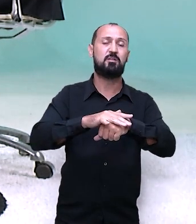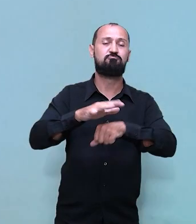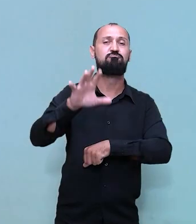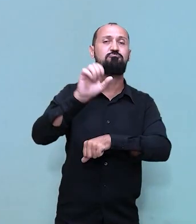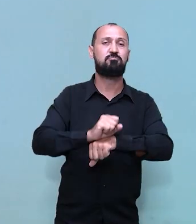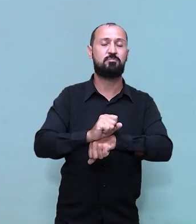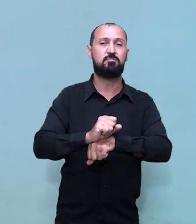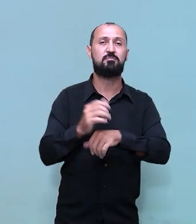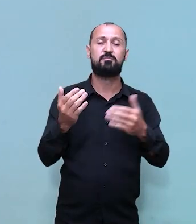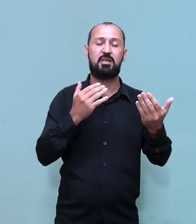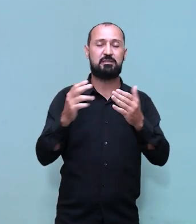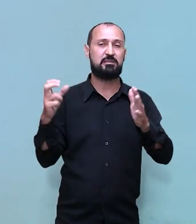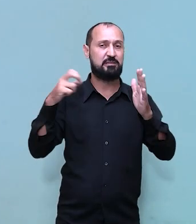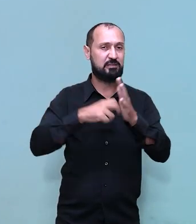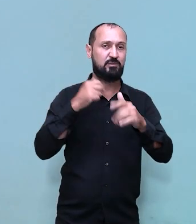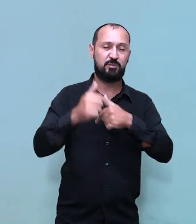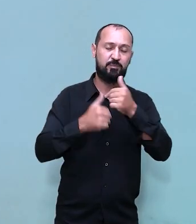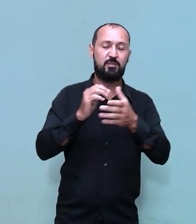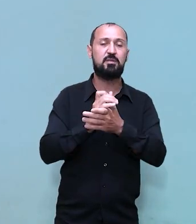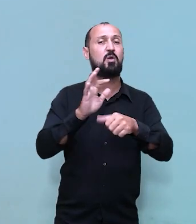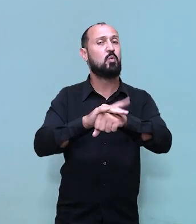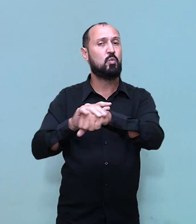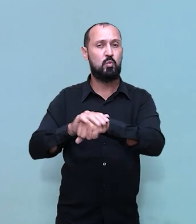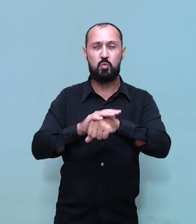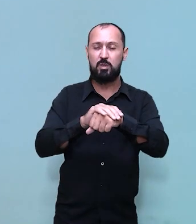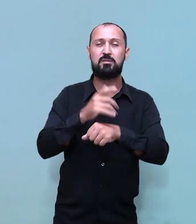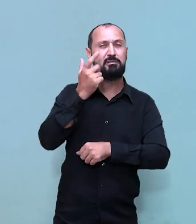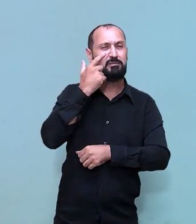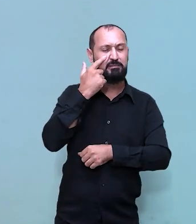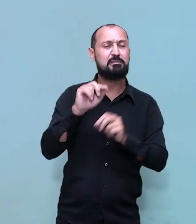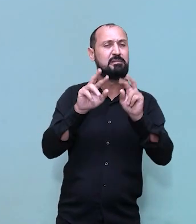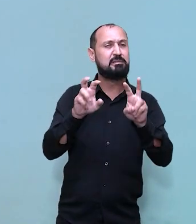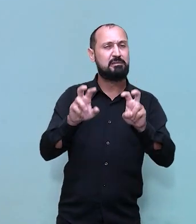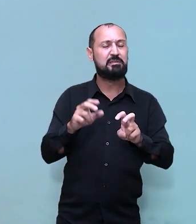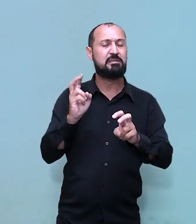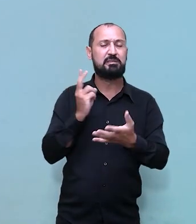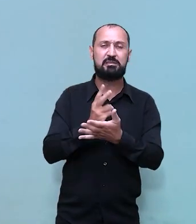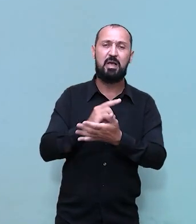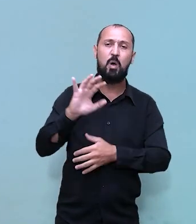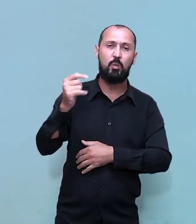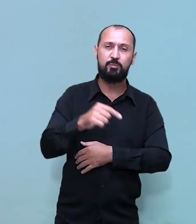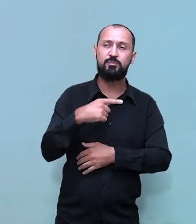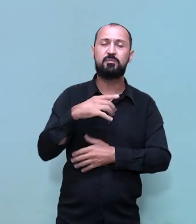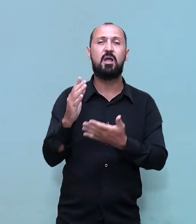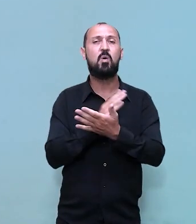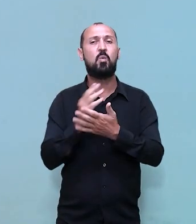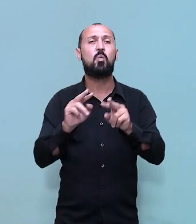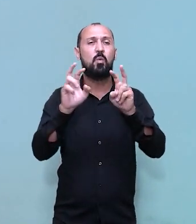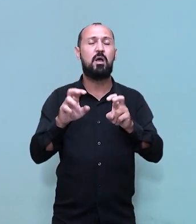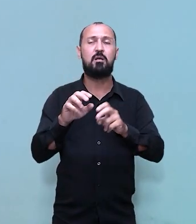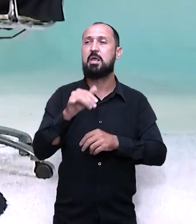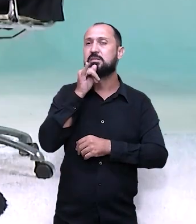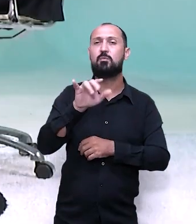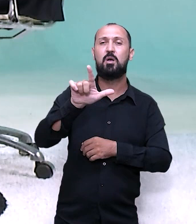cabe a um advogado trabalhista fazer no que tange a prevenção de um acidente de trabalho e, consequentemente, aumentar o nível de saúde e